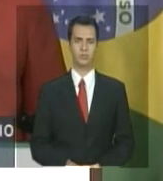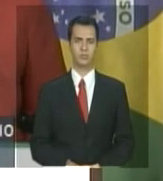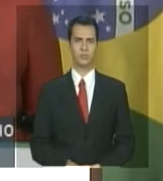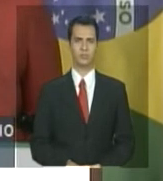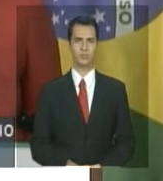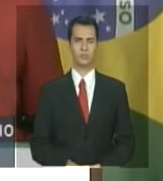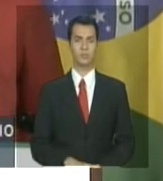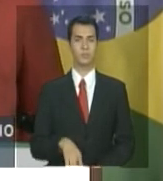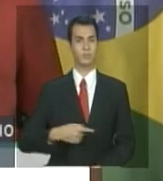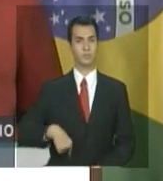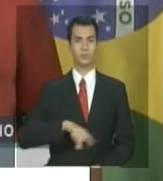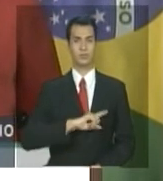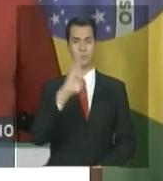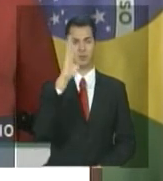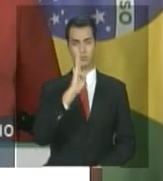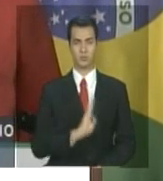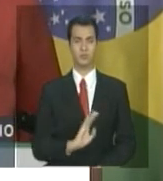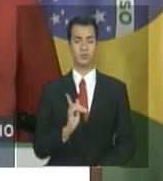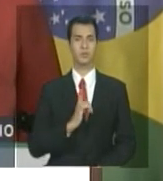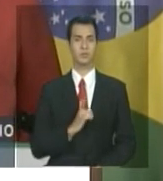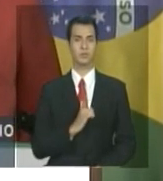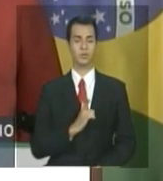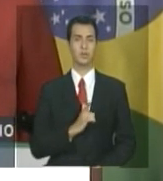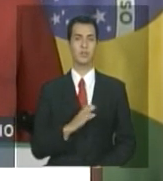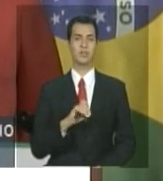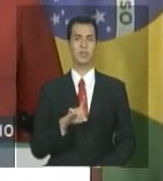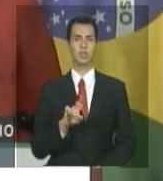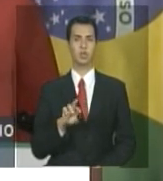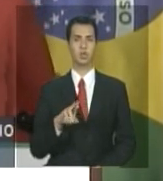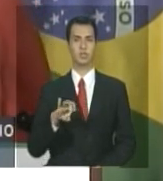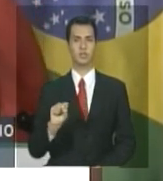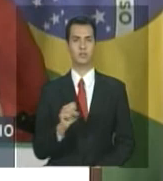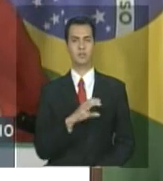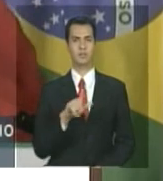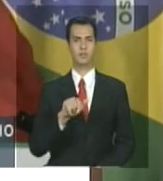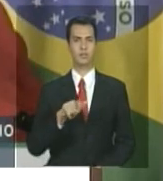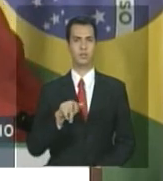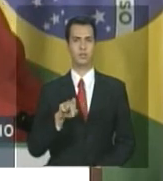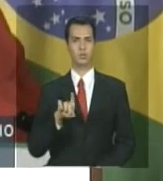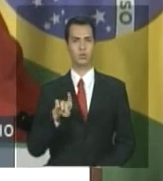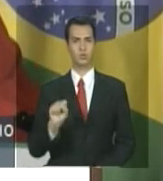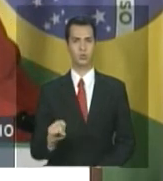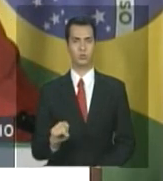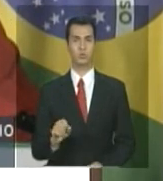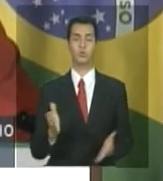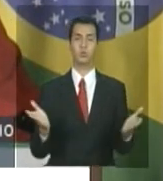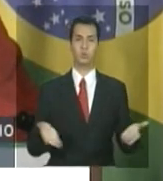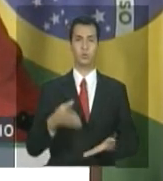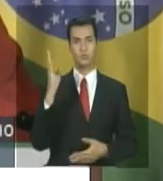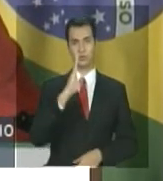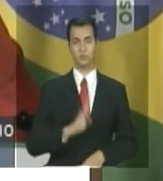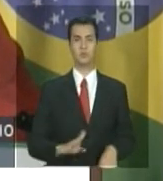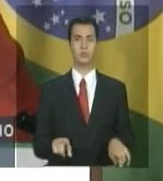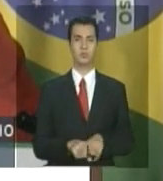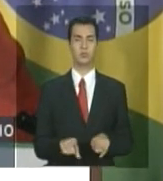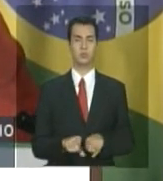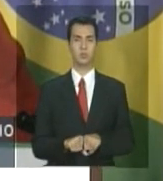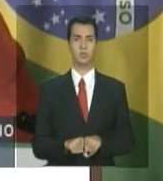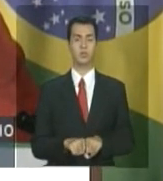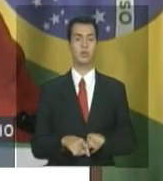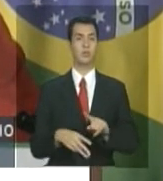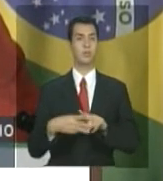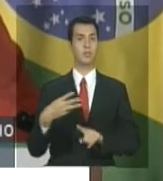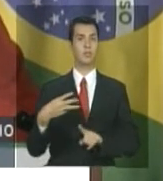Somos, portanto, como eu já disse, credores líquidos. Somos o terceiro maior comprador de títulos do Tesouro